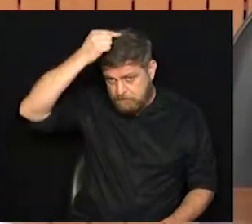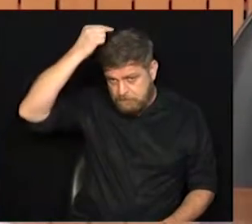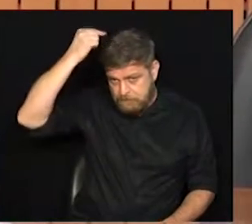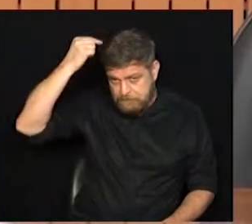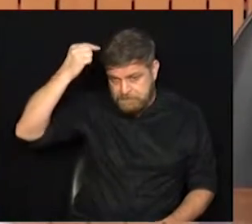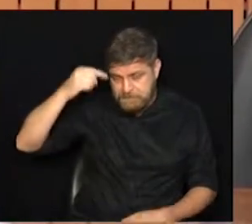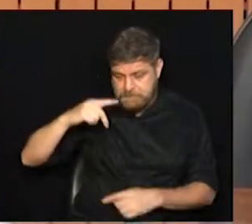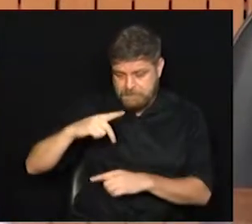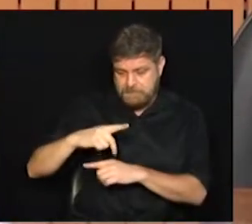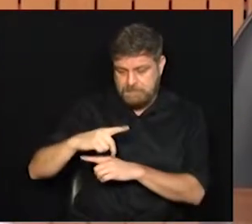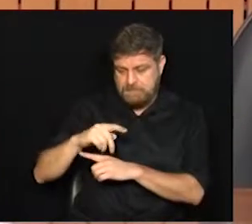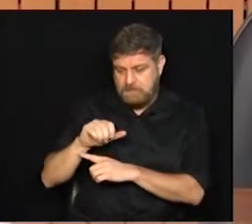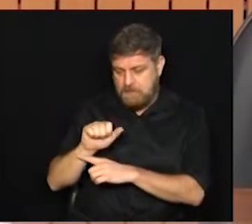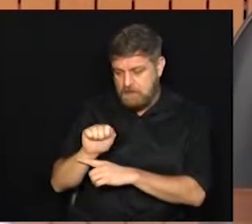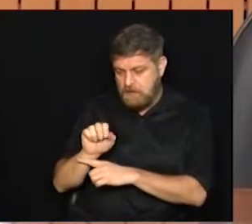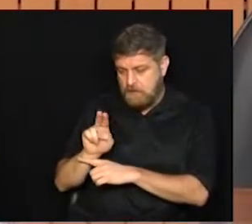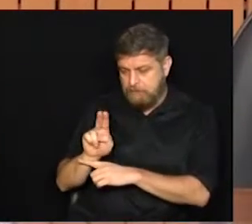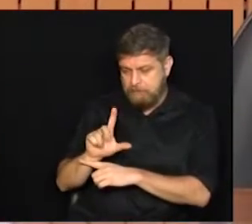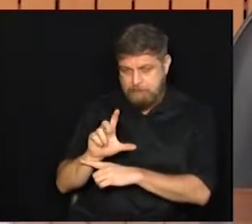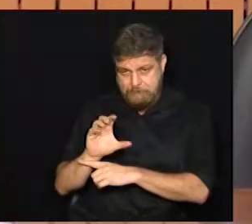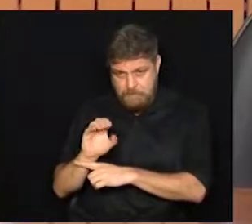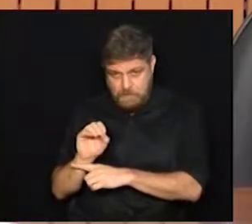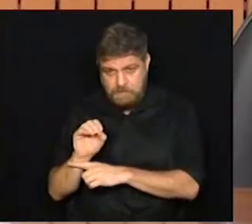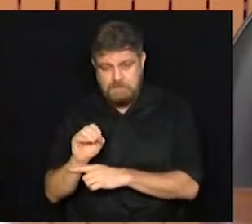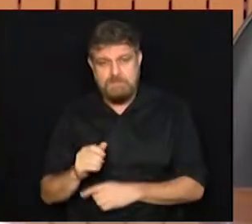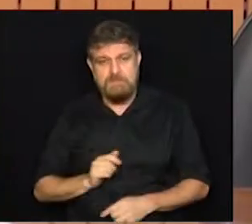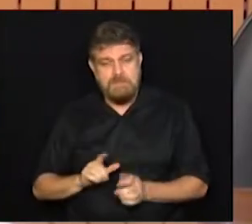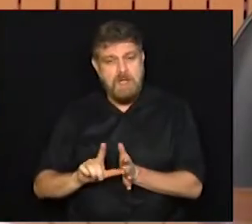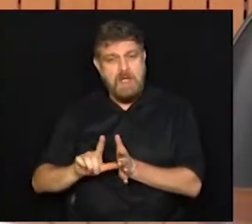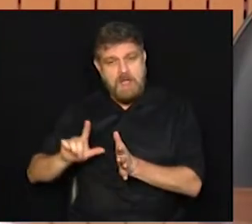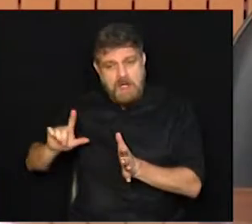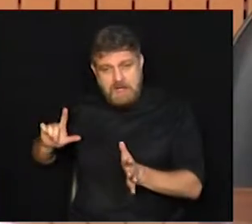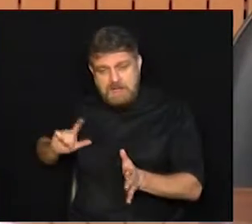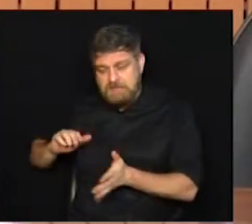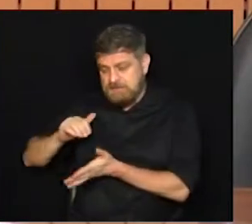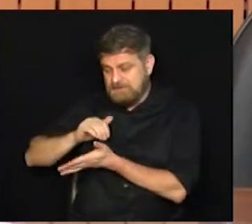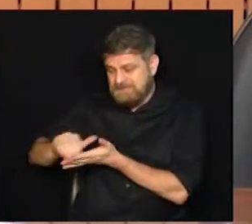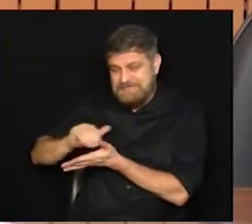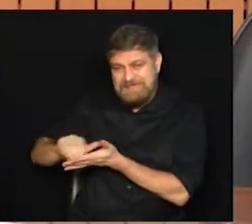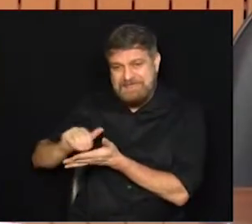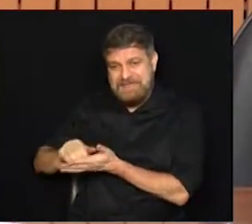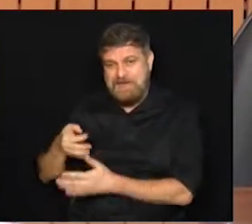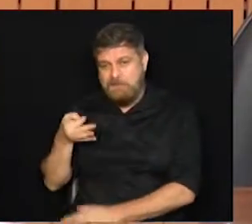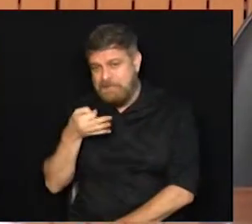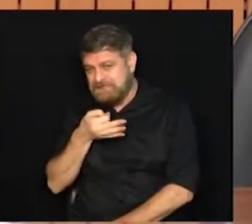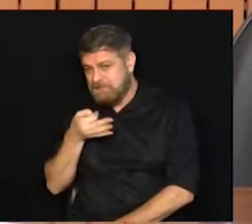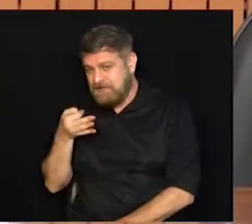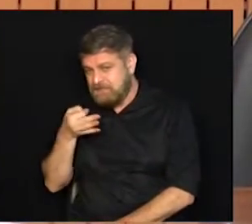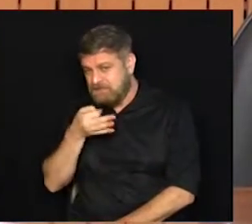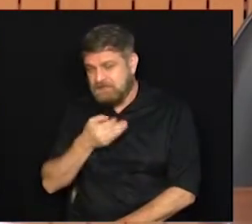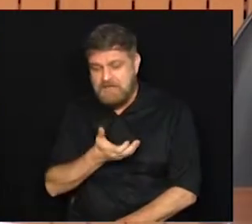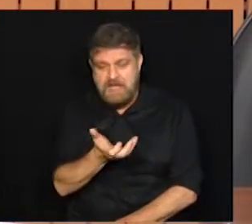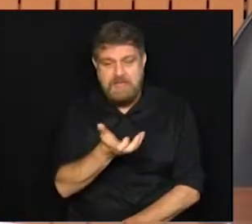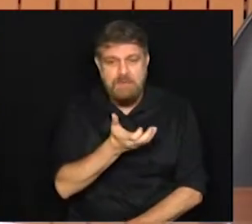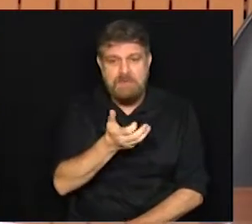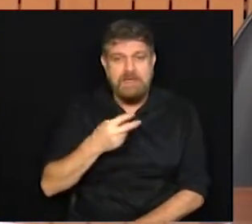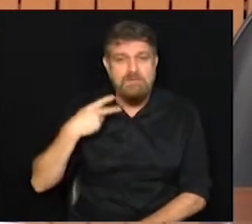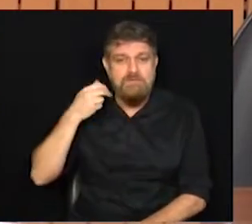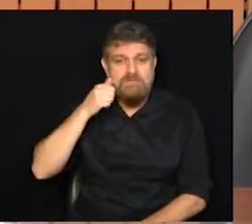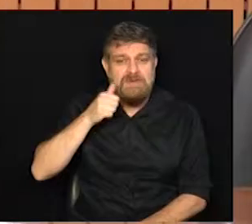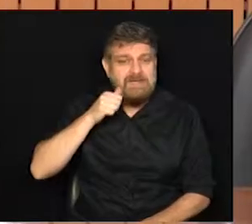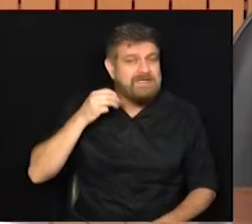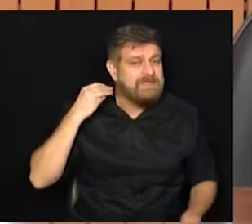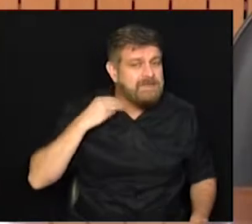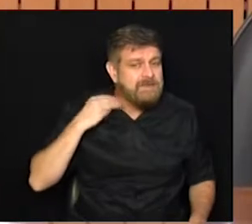Comissão de Meio Ambiente, mas antes de passar a palavra para o secretário, eu quero passar a palavra para a vereadora Mariana